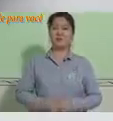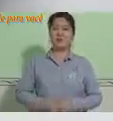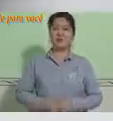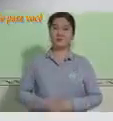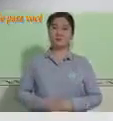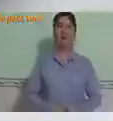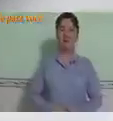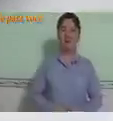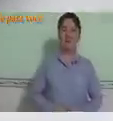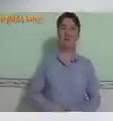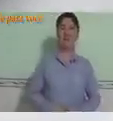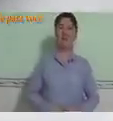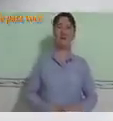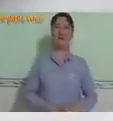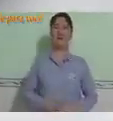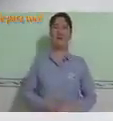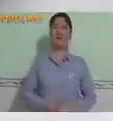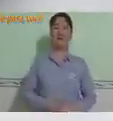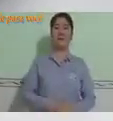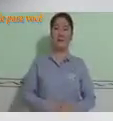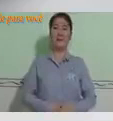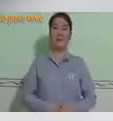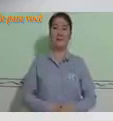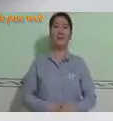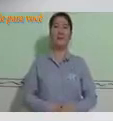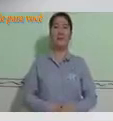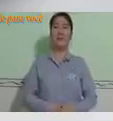RPRINCIPALMNTSSSOTUSDE, psicoterapia e prática regular de exercícios.